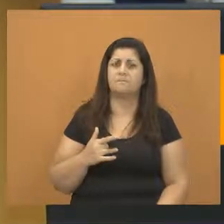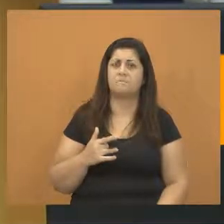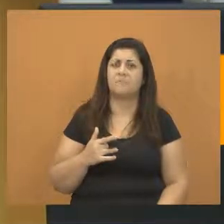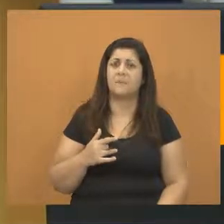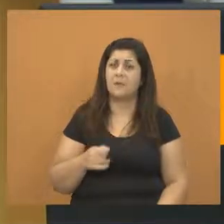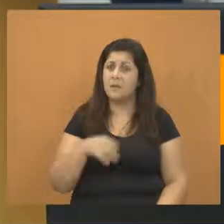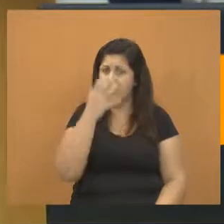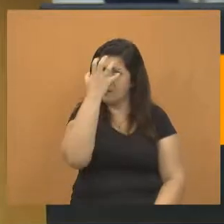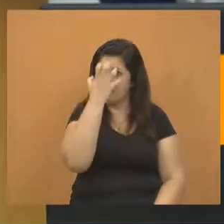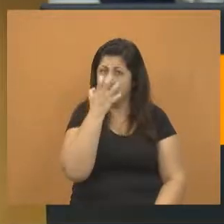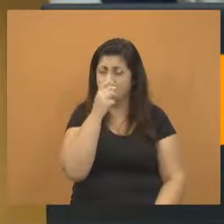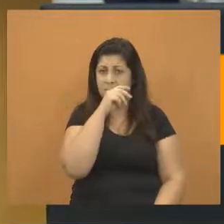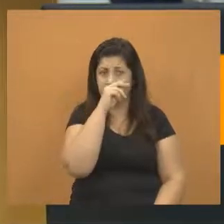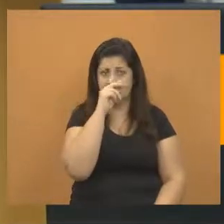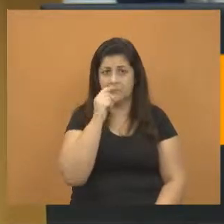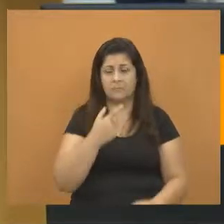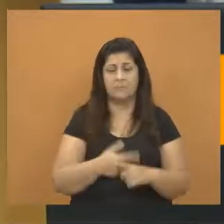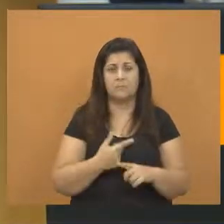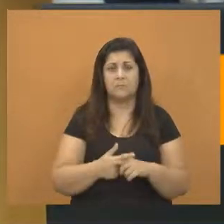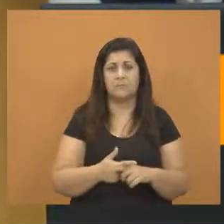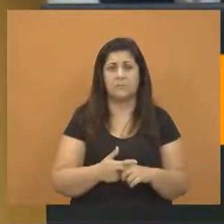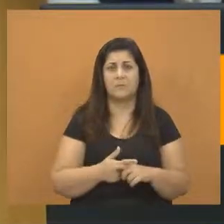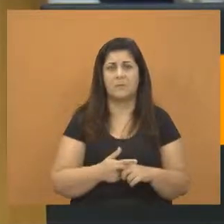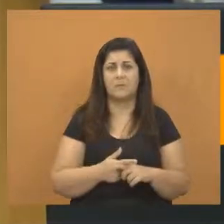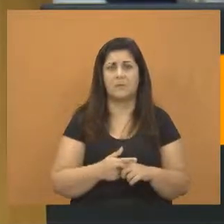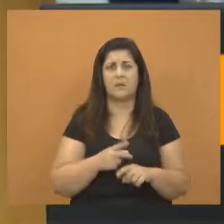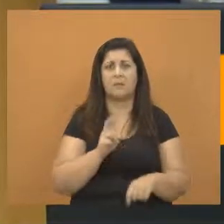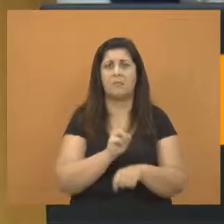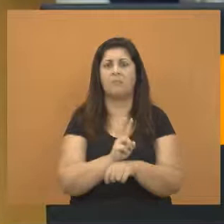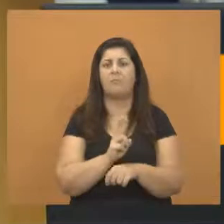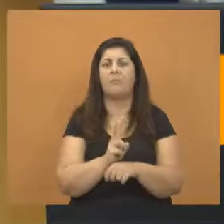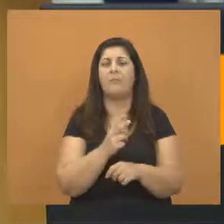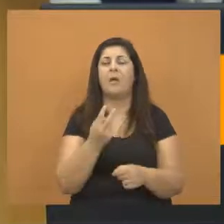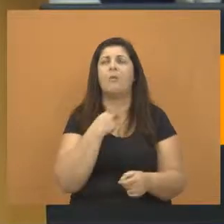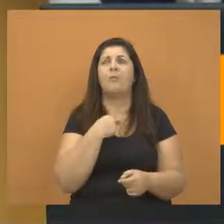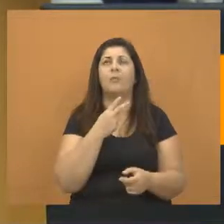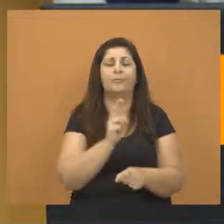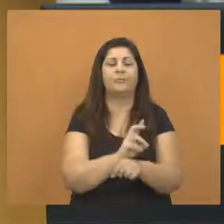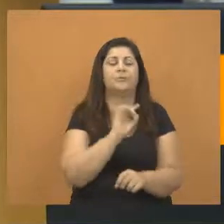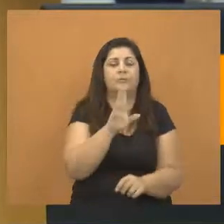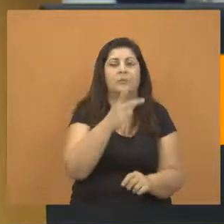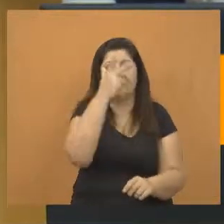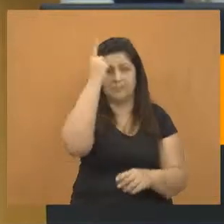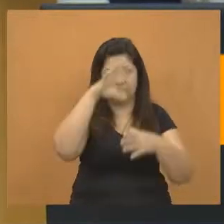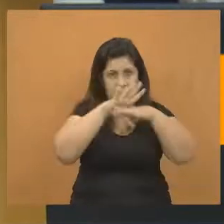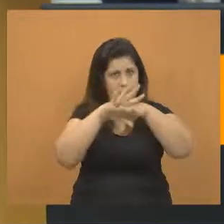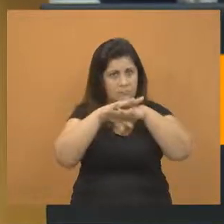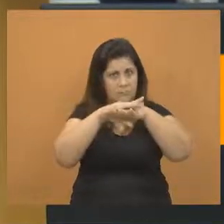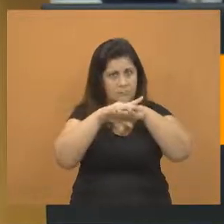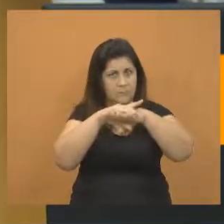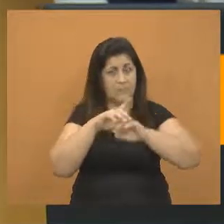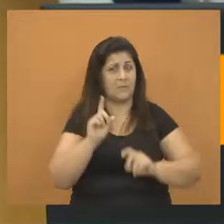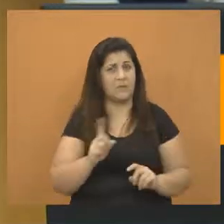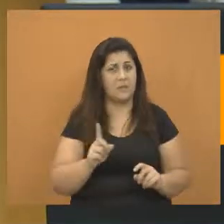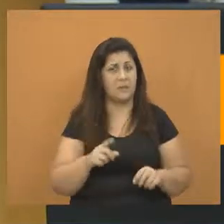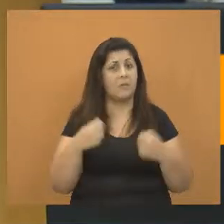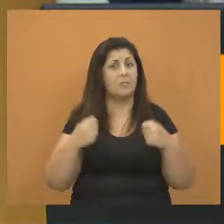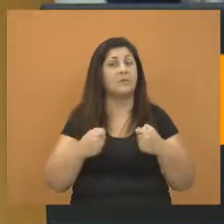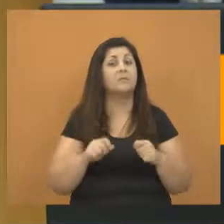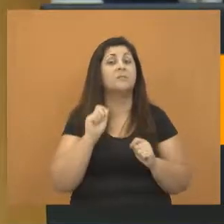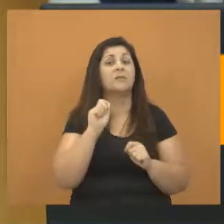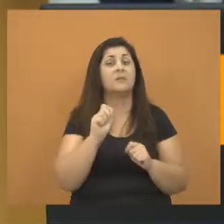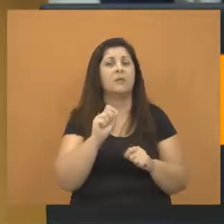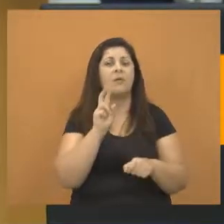ela é bem séria, porque ela não tem que cuidar só dos que estão enfermos. O maior investimento na saúde tem que ser na